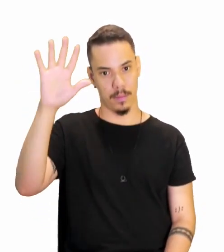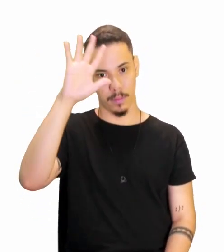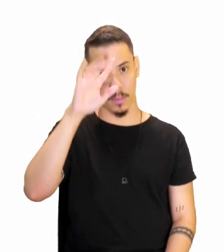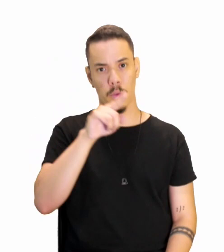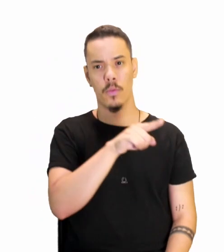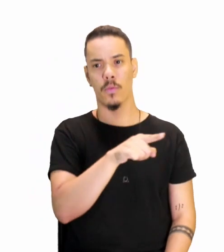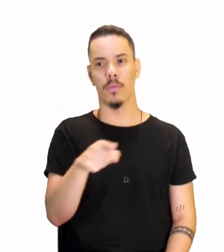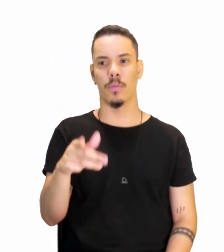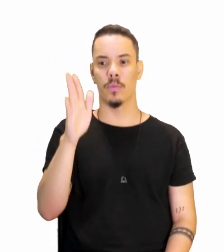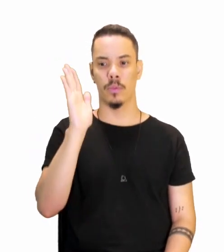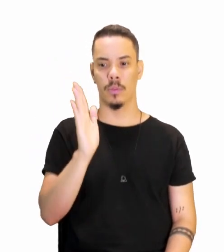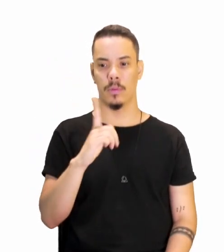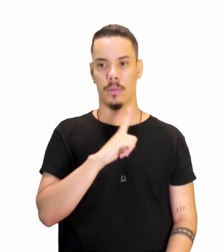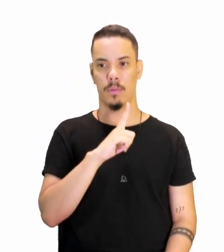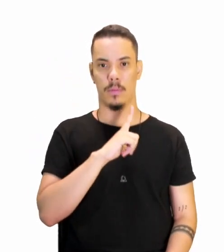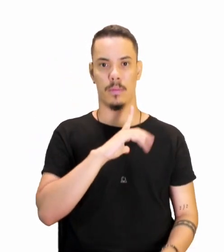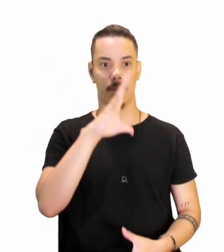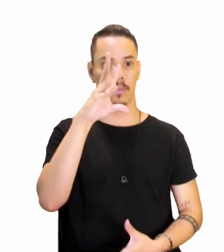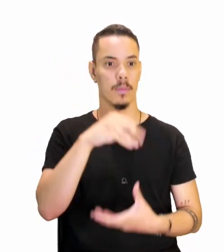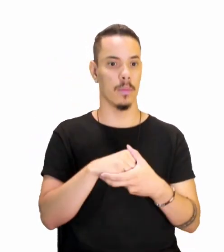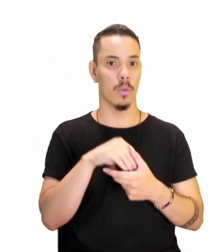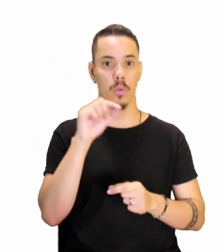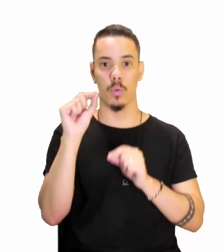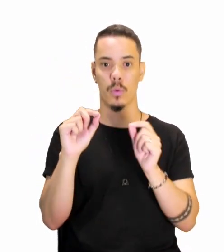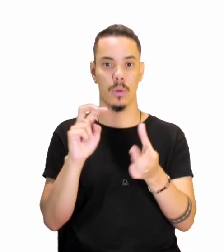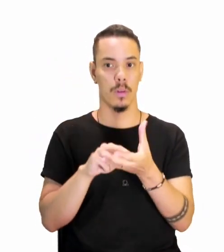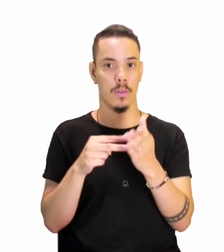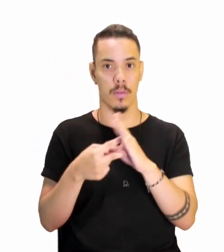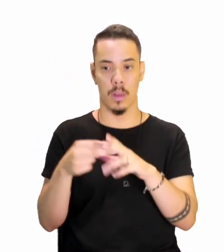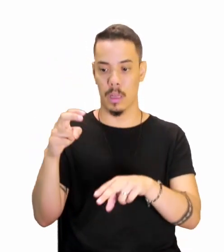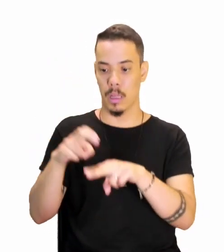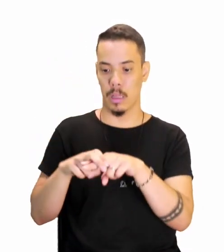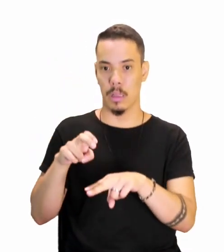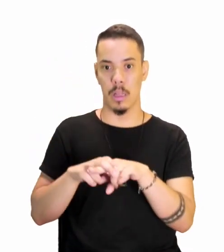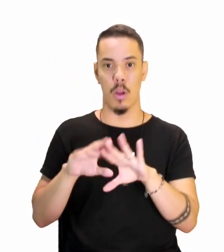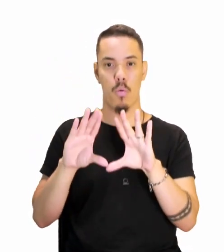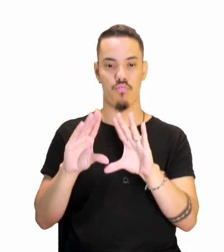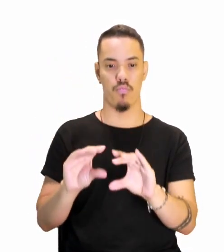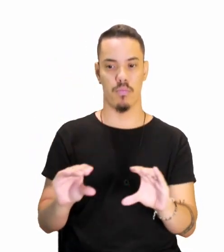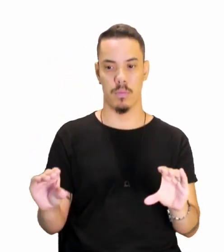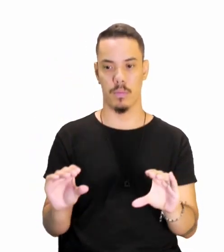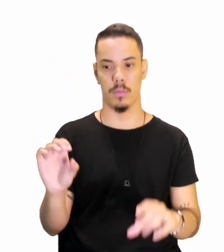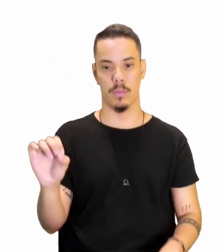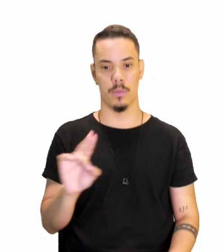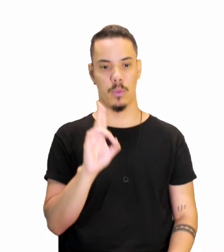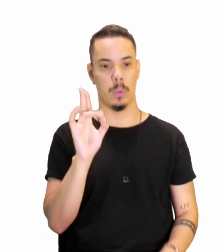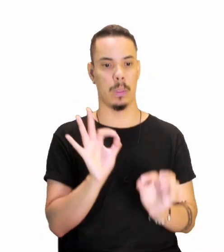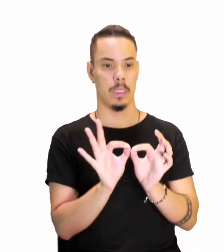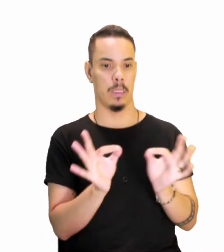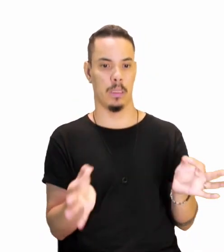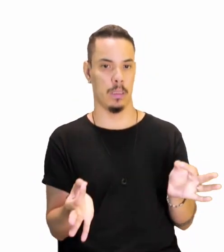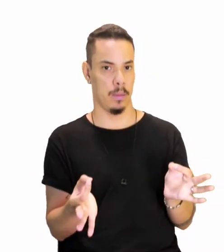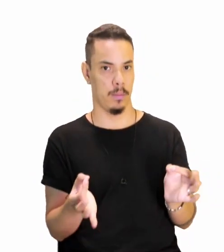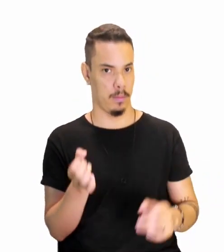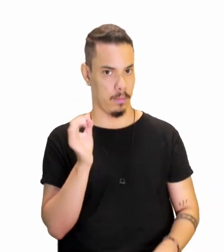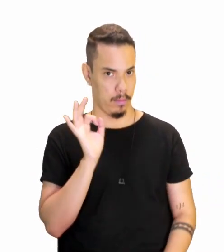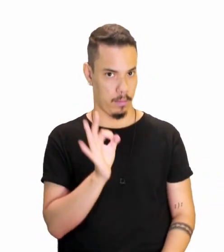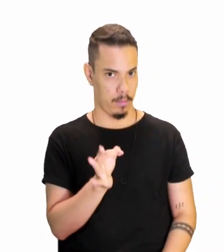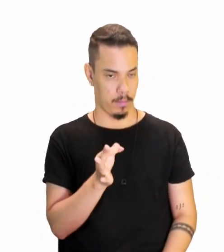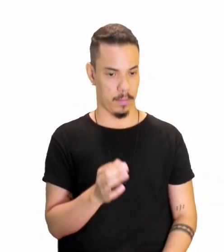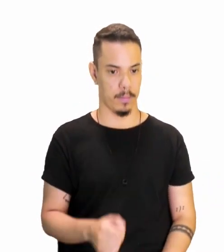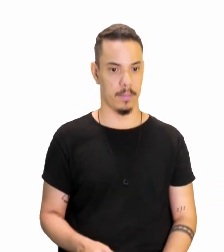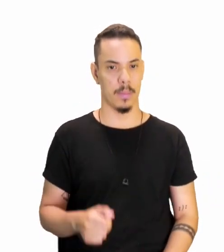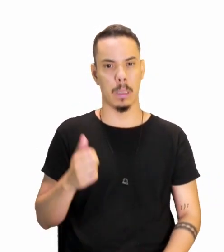Você já tem uma noção de que é uma cadeira? Pode ser uma cadeira confortável, pode ser uma cadeira simples, belezinha?